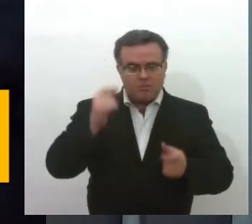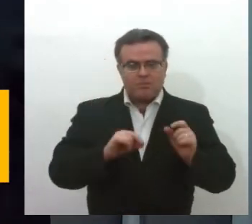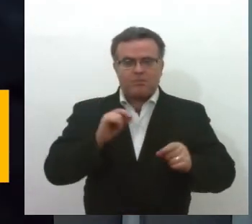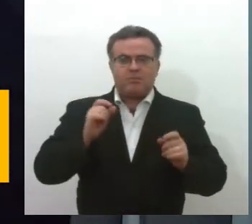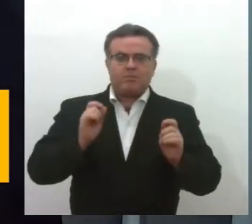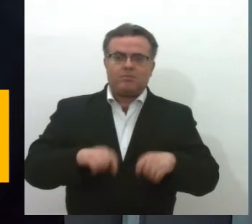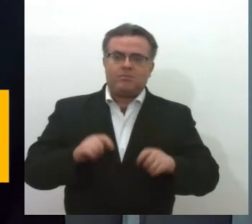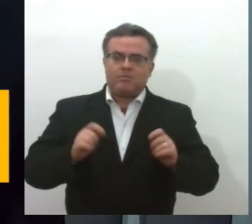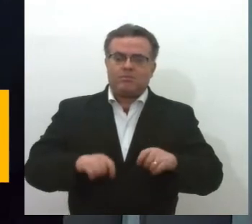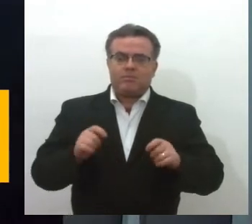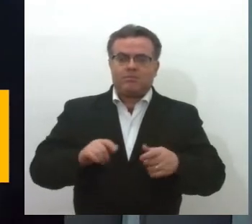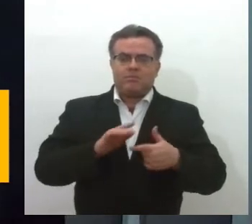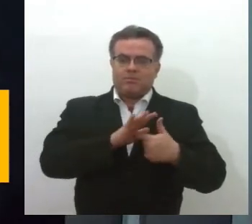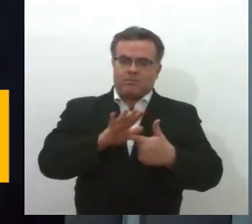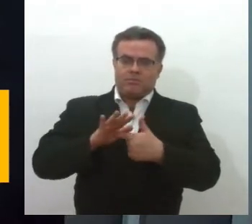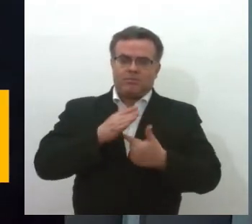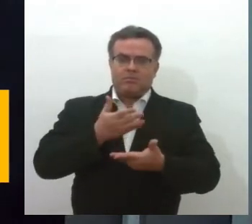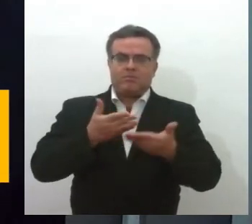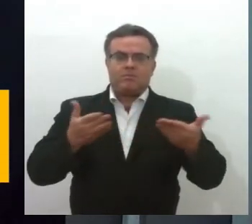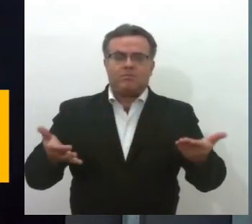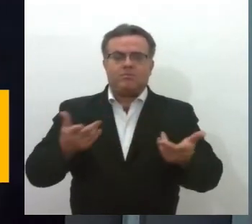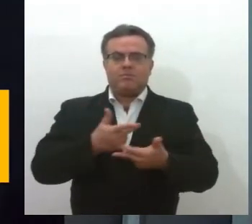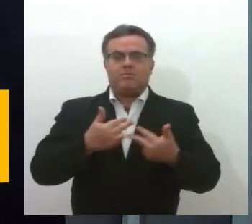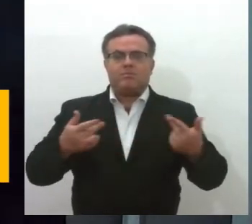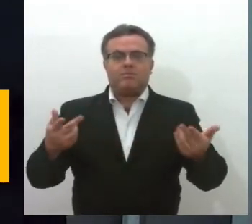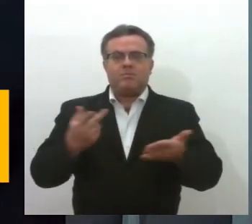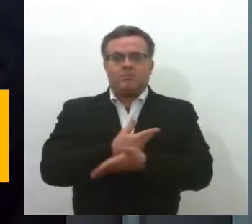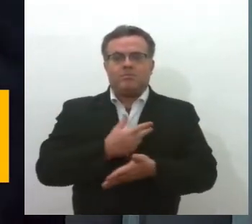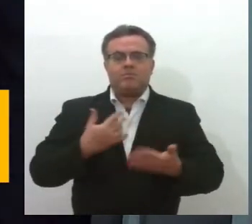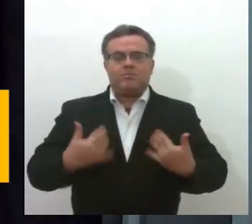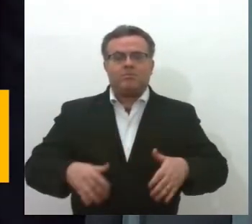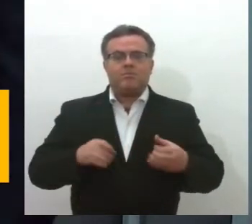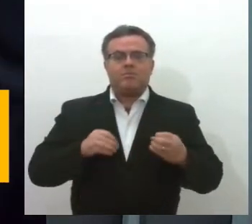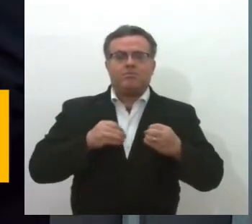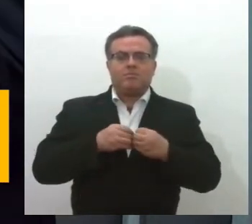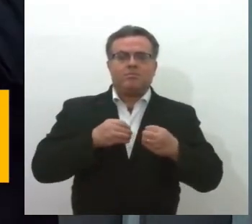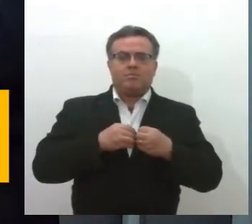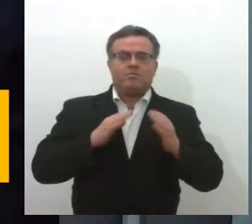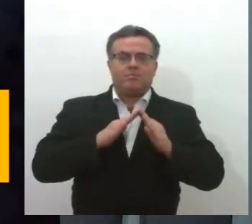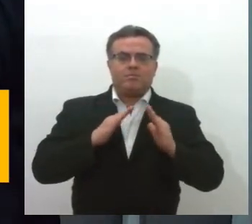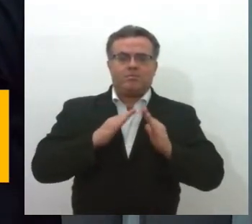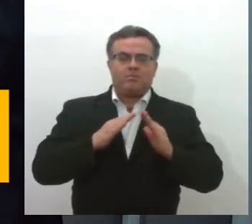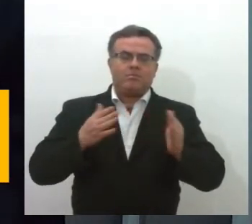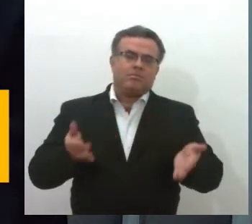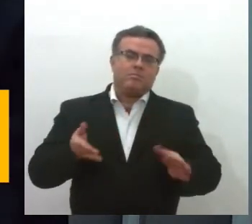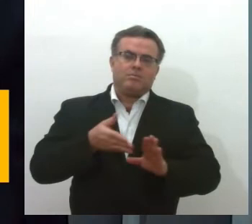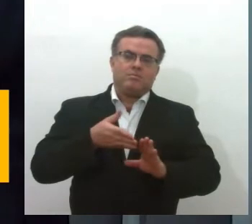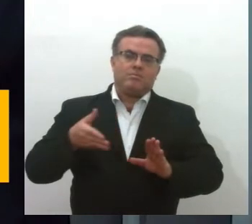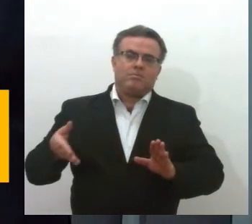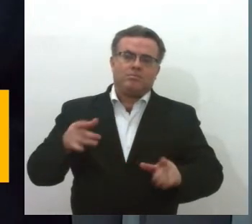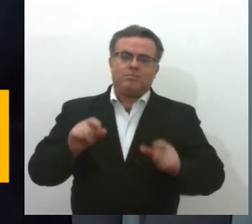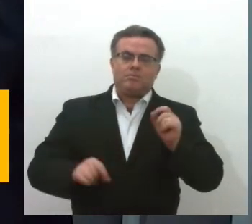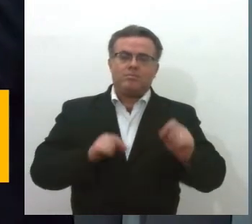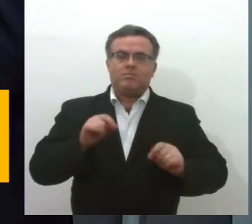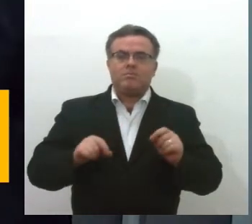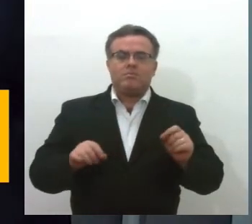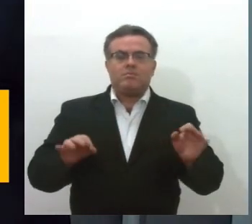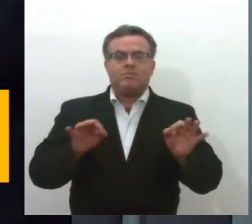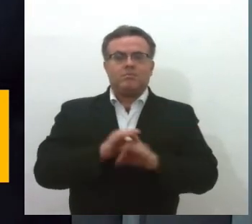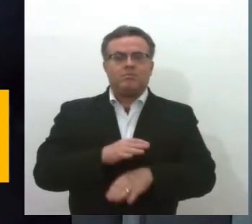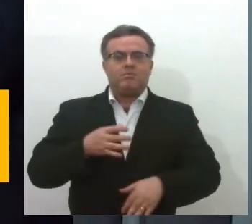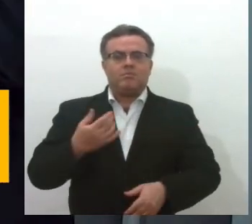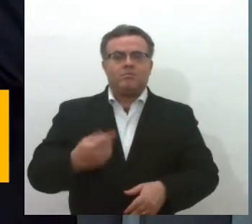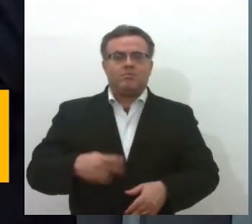aí trazer algo que esteja acontecendo próximo de casa ou durante a passagem nas vias do nosso